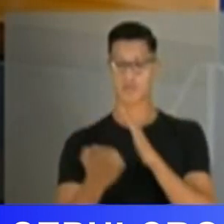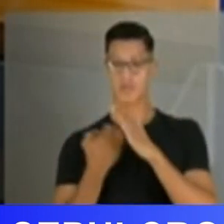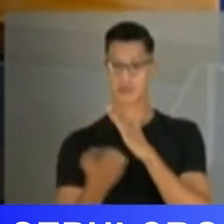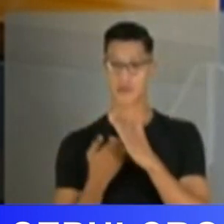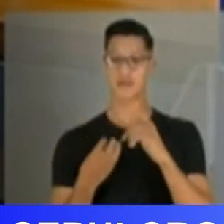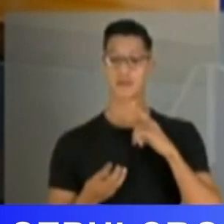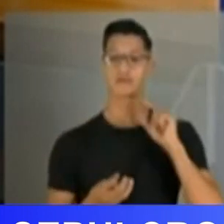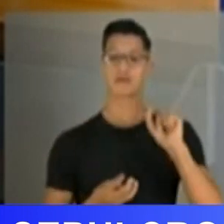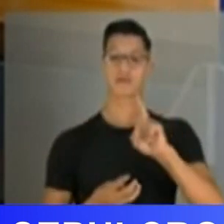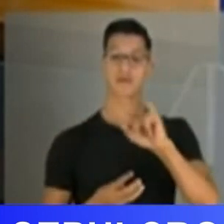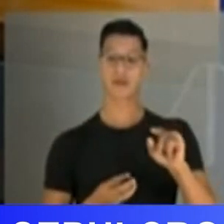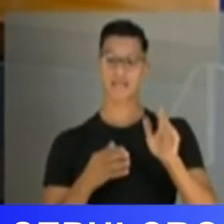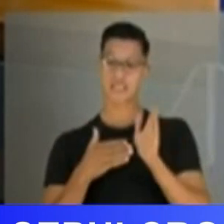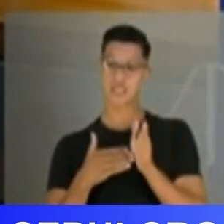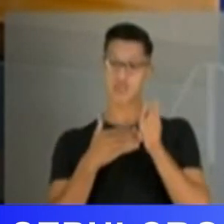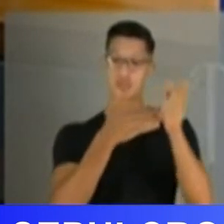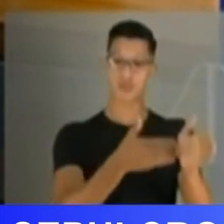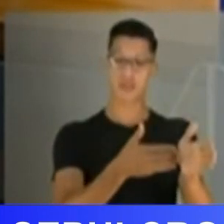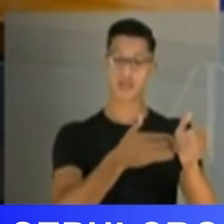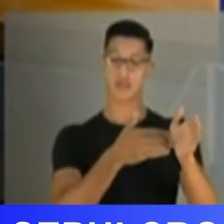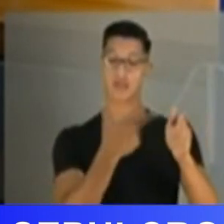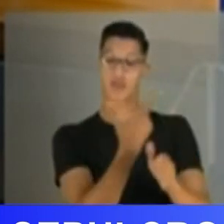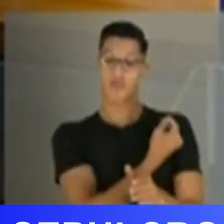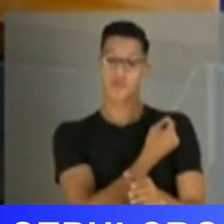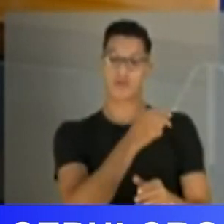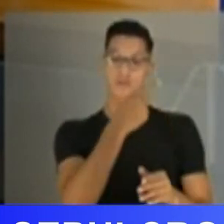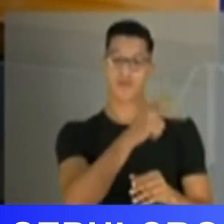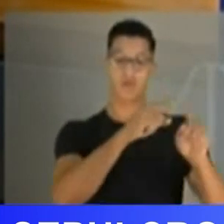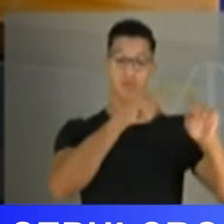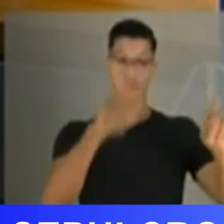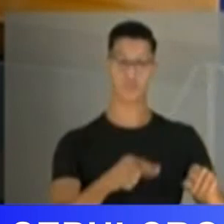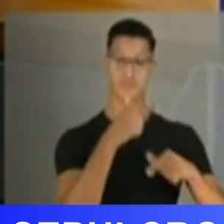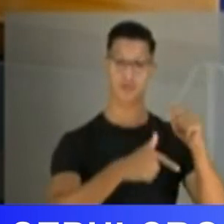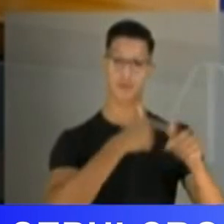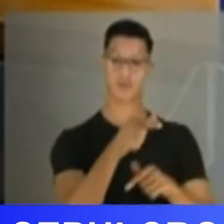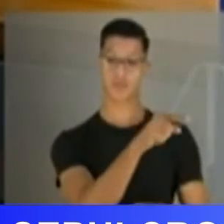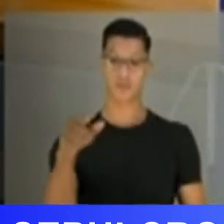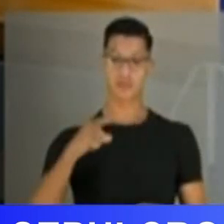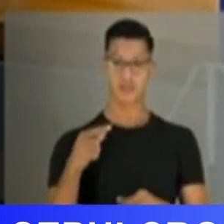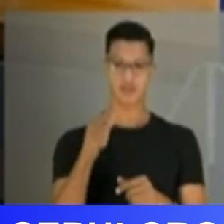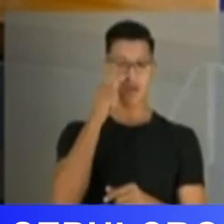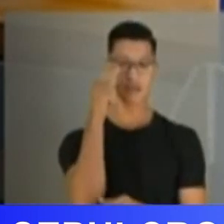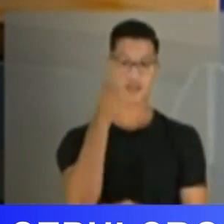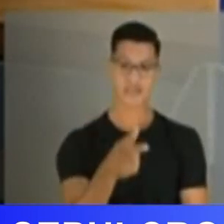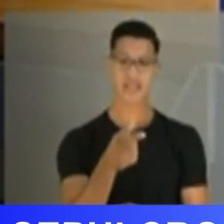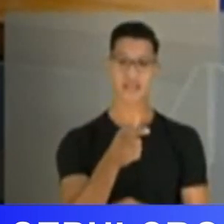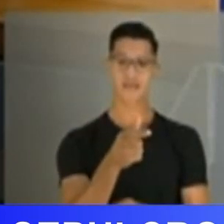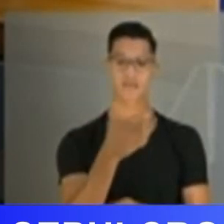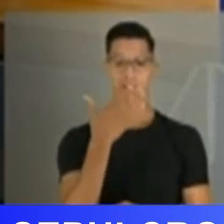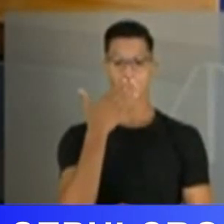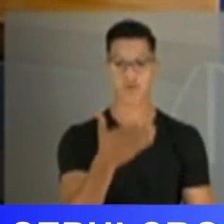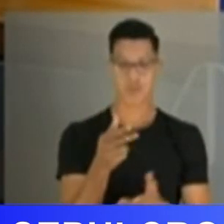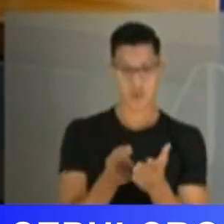empresarial e que seria direcionado essas vacinas para os seus funcionários. O senhor teve interesse nesse